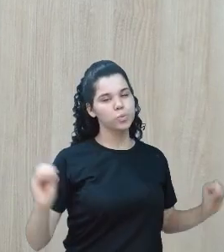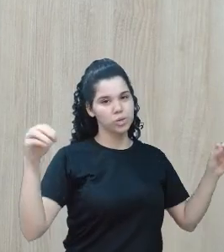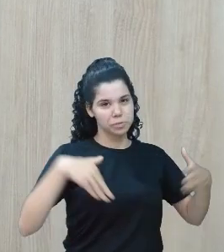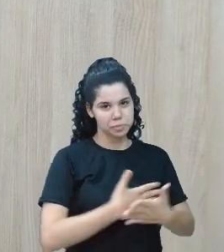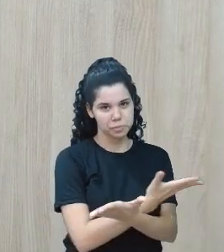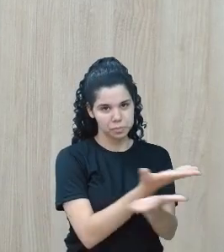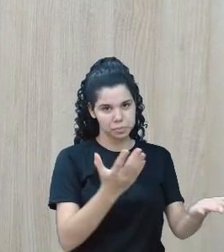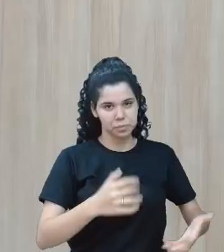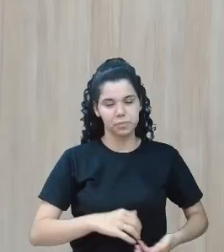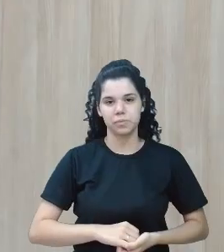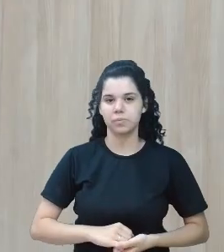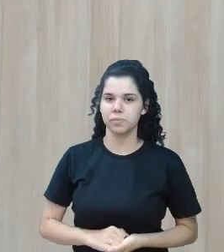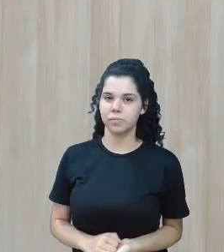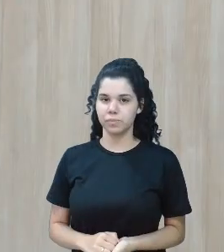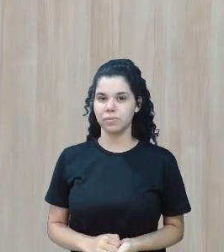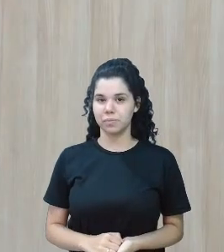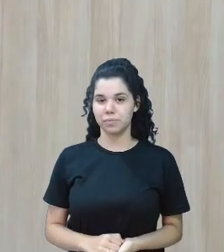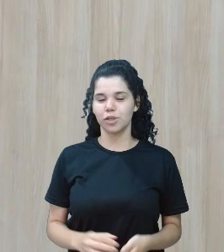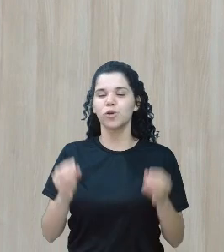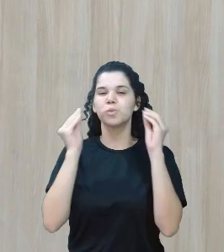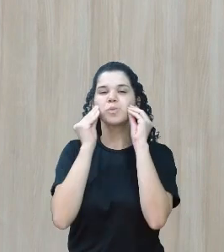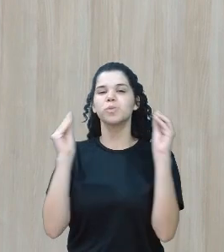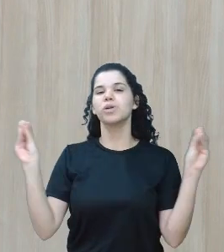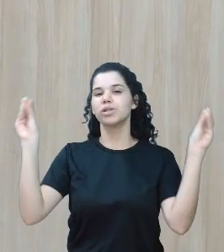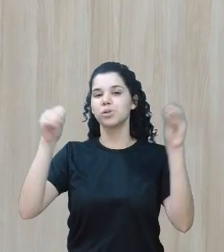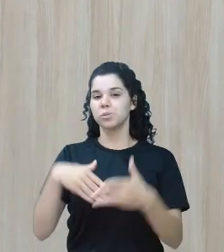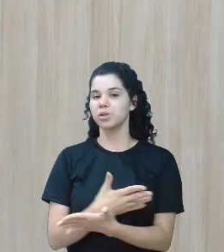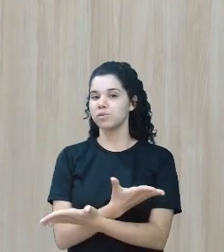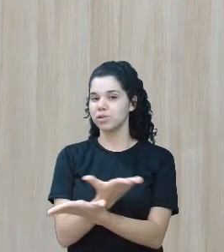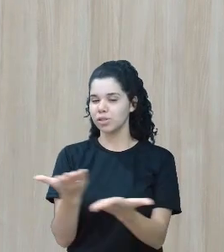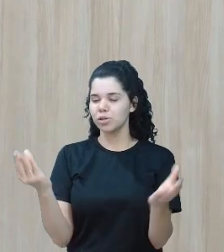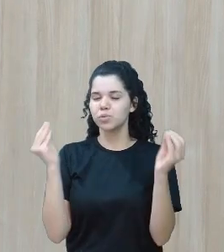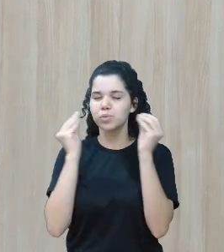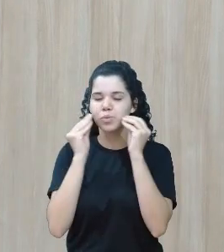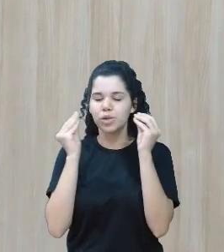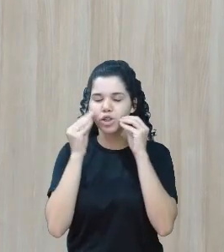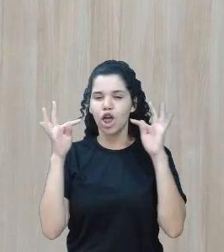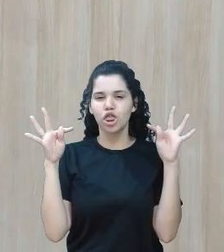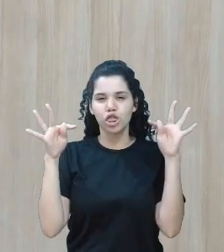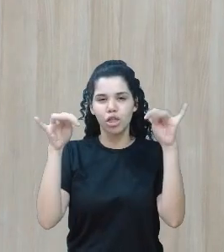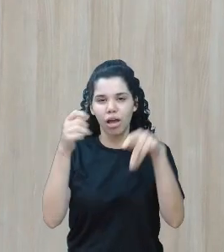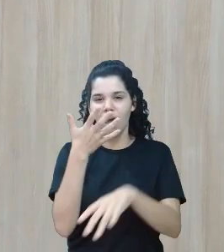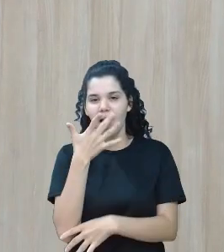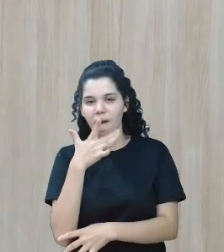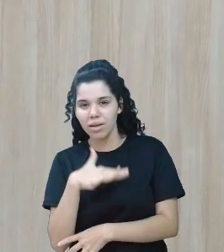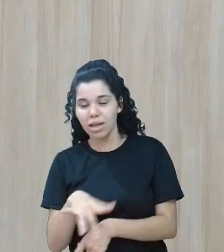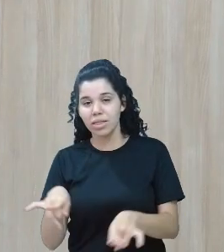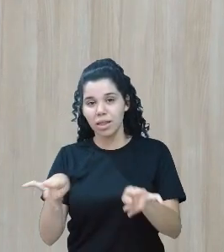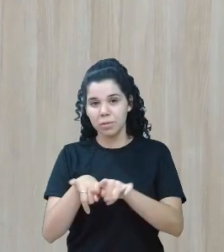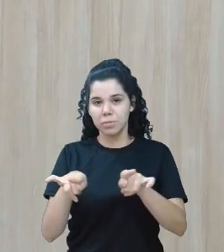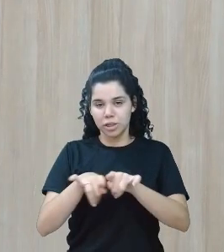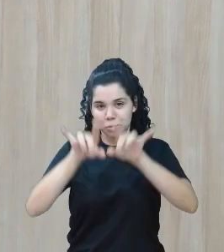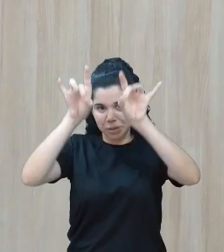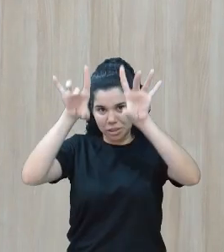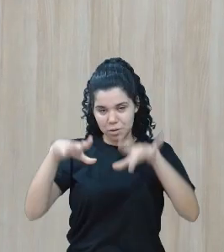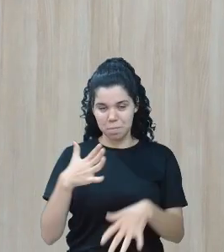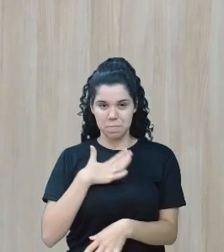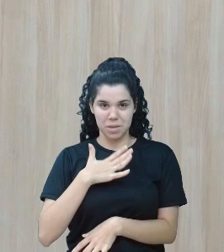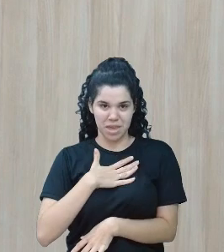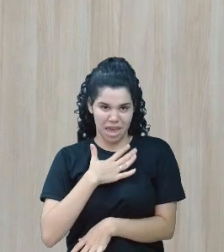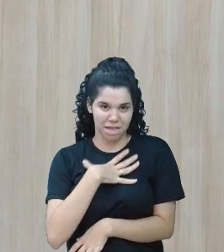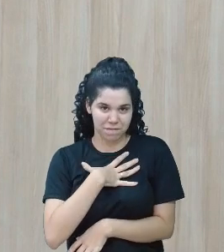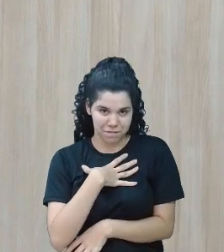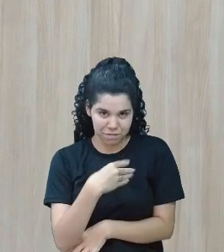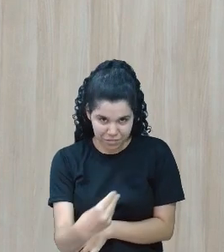coração. Minha gente, um beijo para vocês, um beijo para todas as crianças, especialmente para minha filha Maria